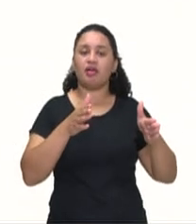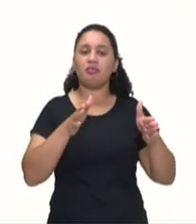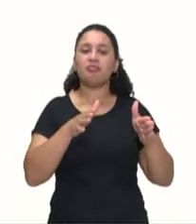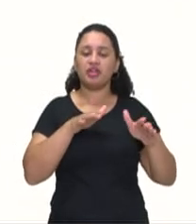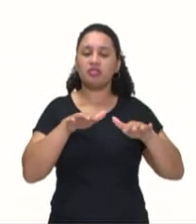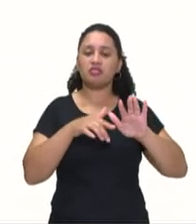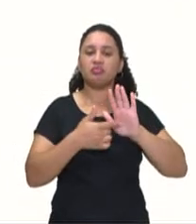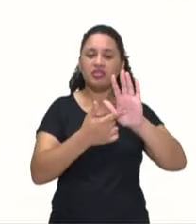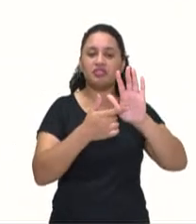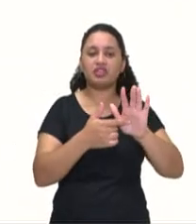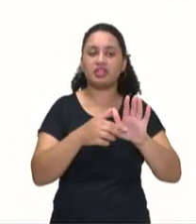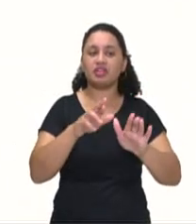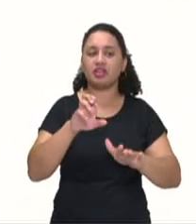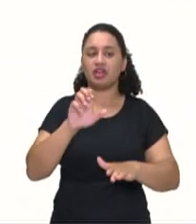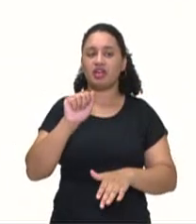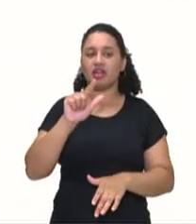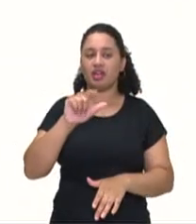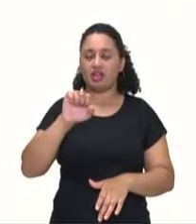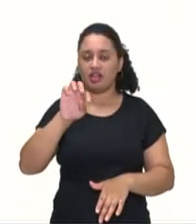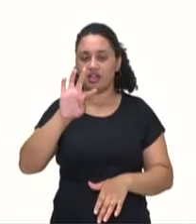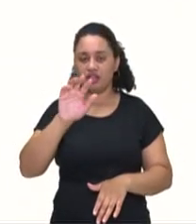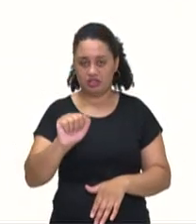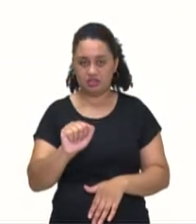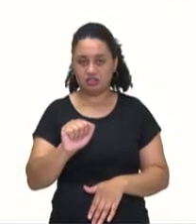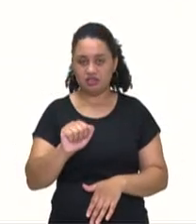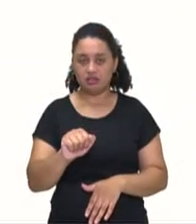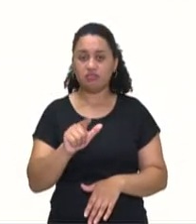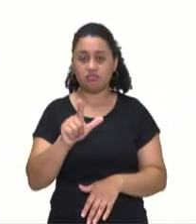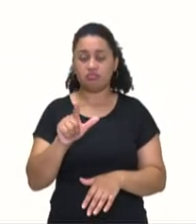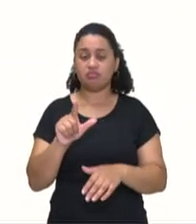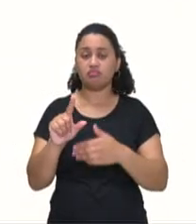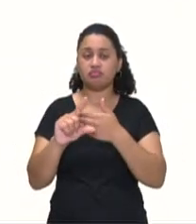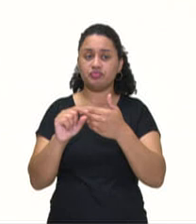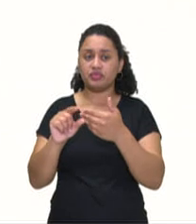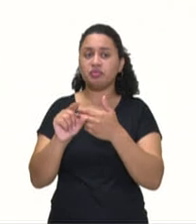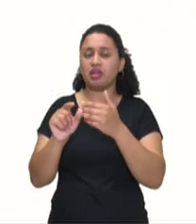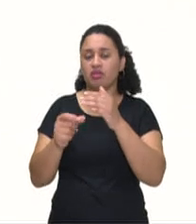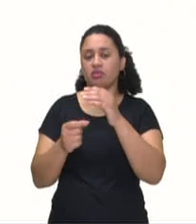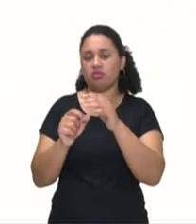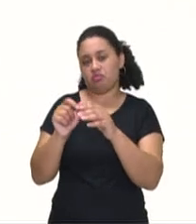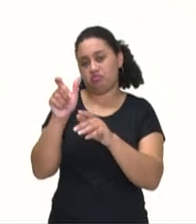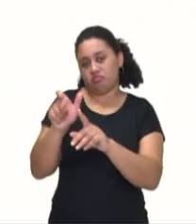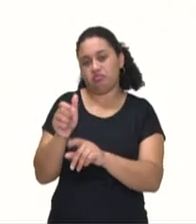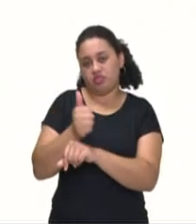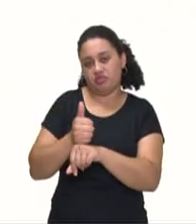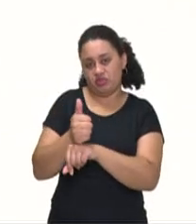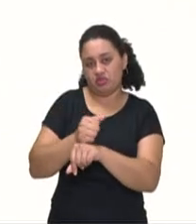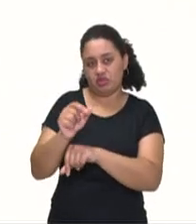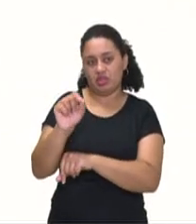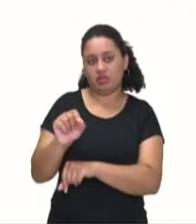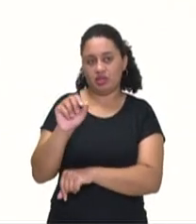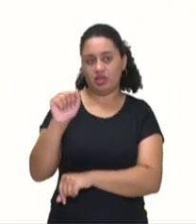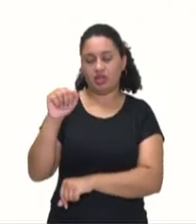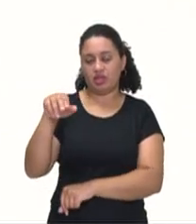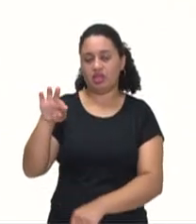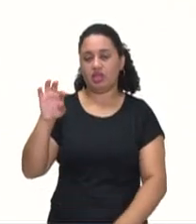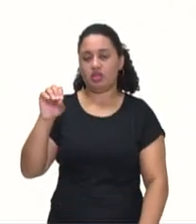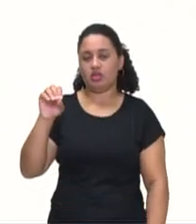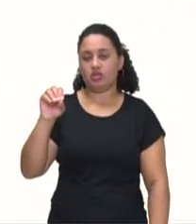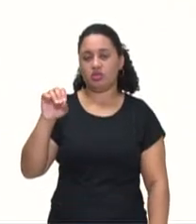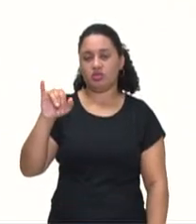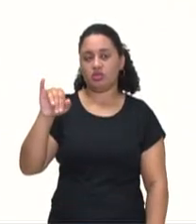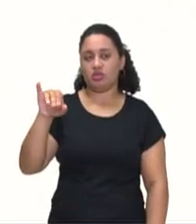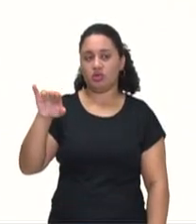Pevsner e Naum Gabo, em escrito de Laszlo Moholy Nagy, não sei se está certo